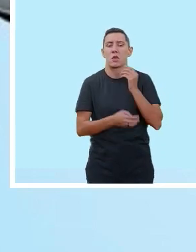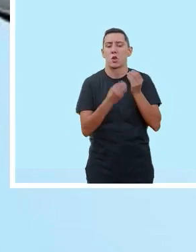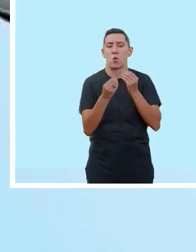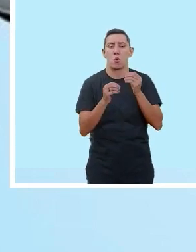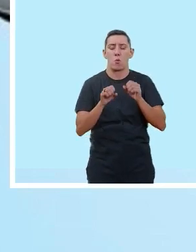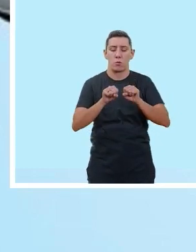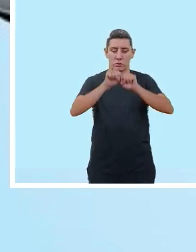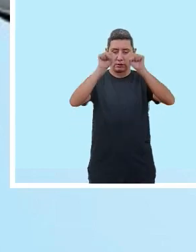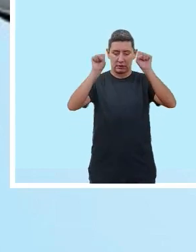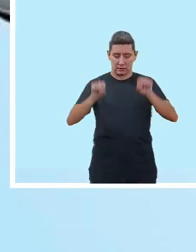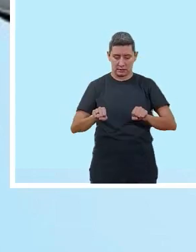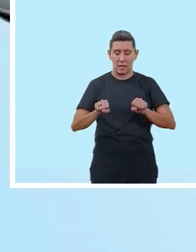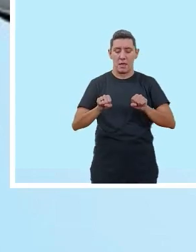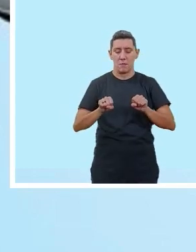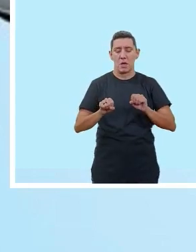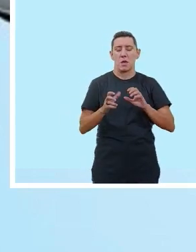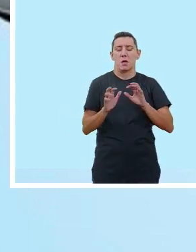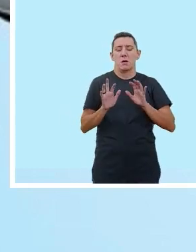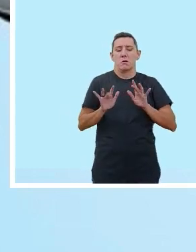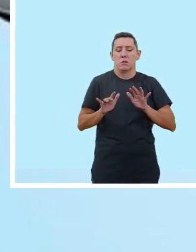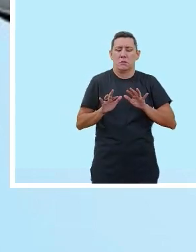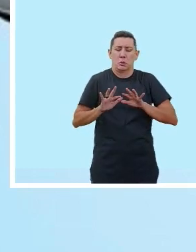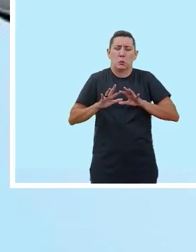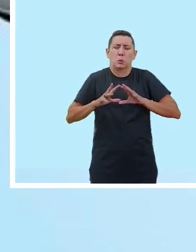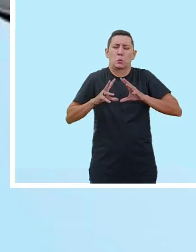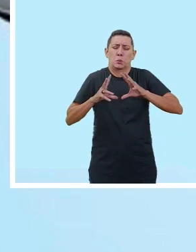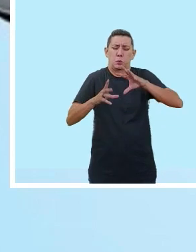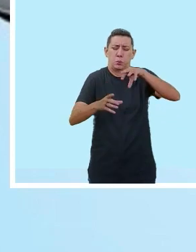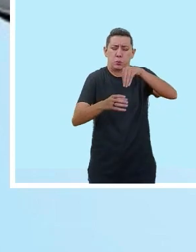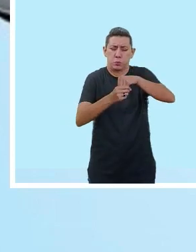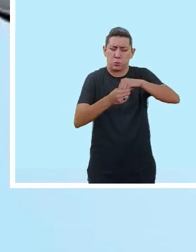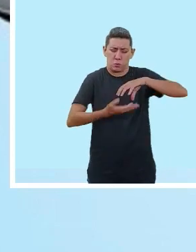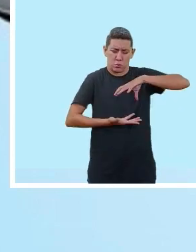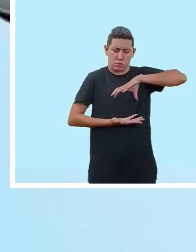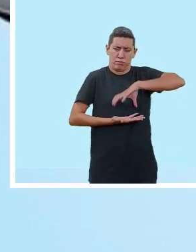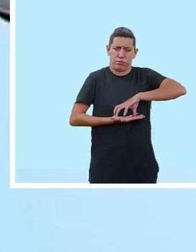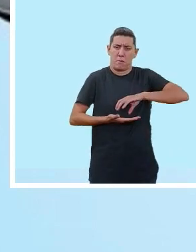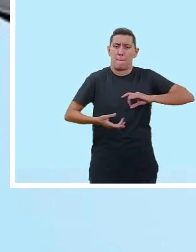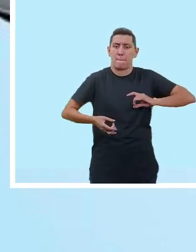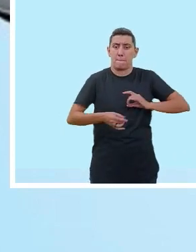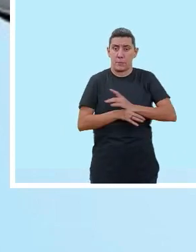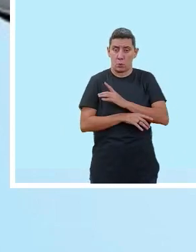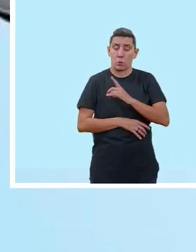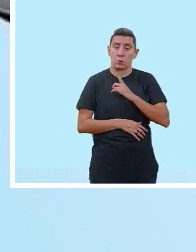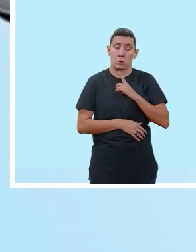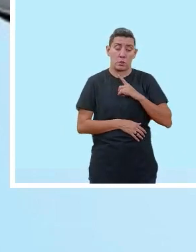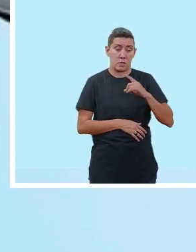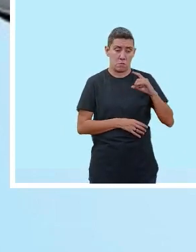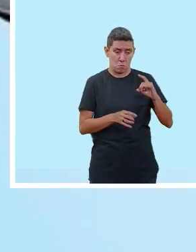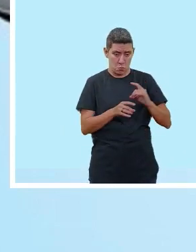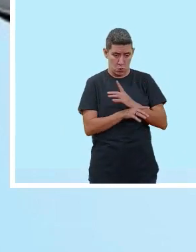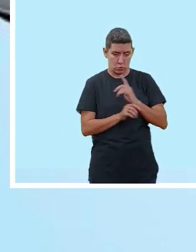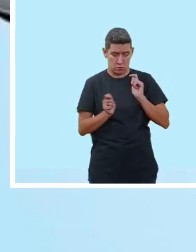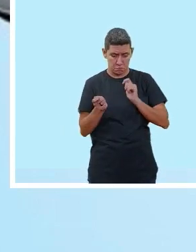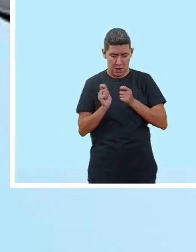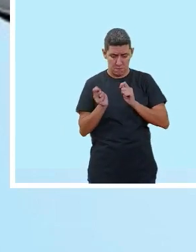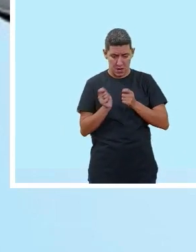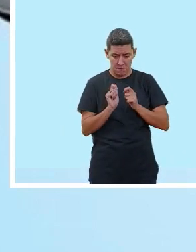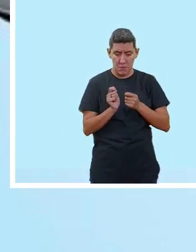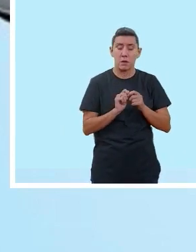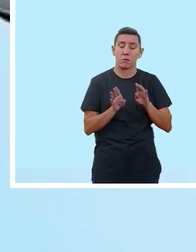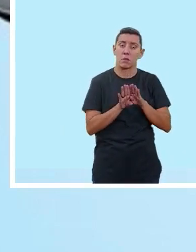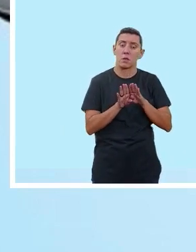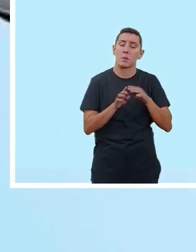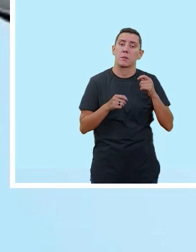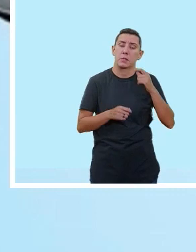de implantação, né? Então, além da eficiência operacional, depois que o equipamento está instalado, nós também enxergamos que uma forma